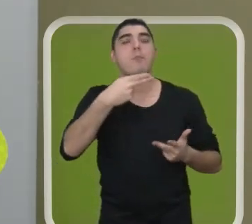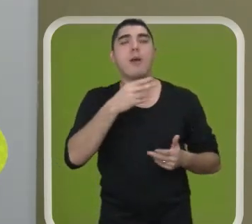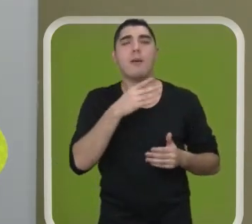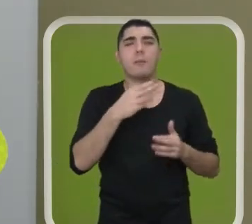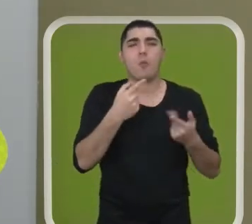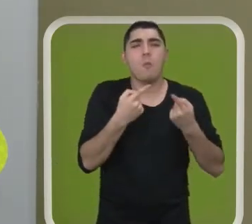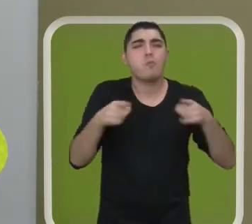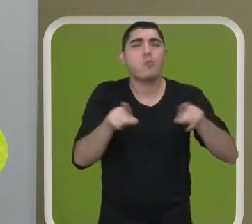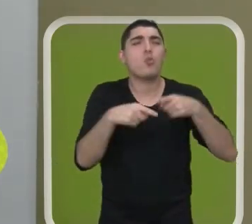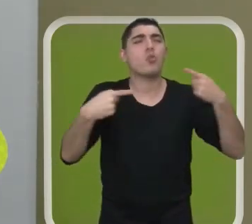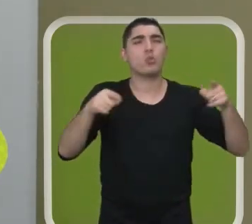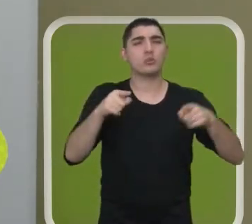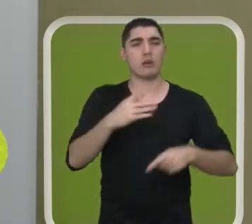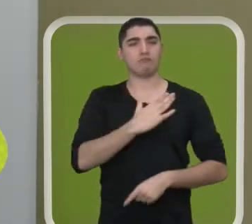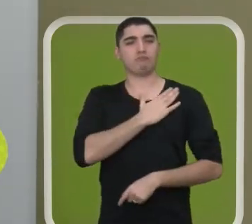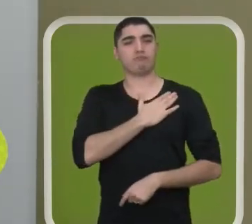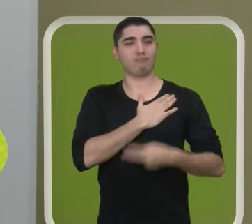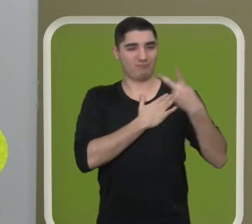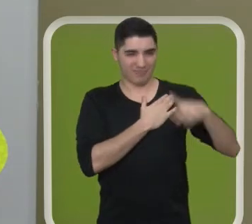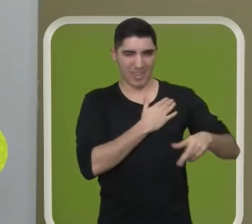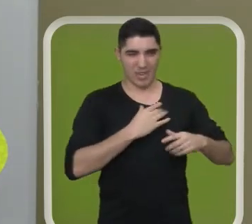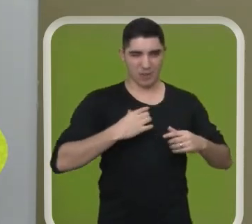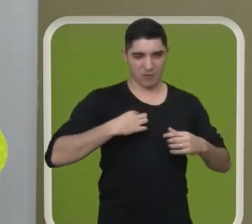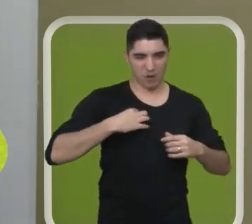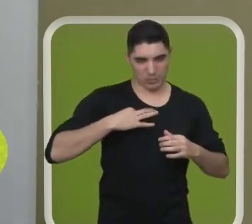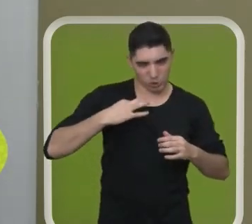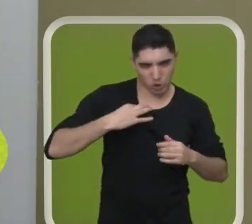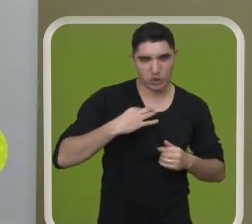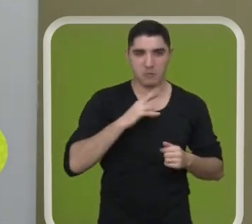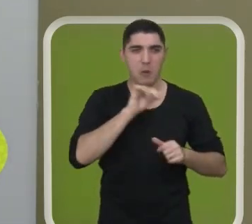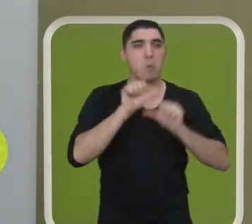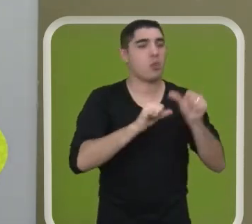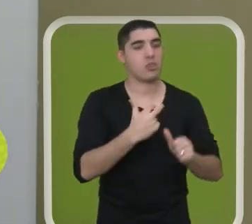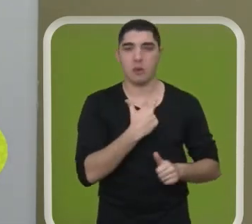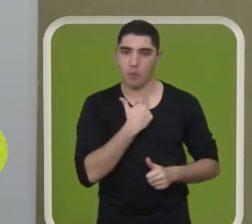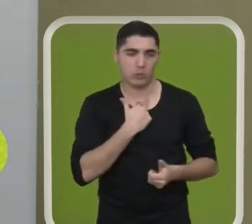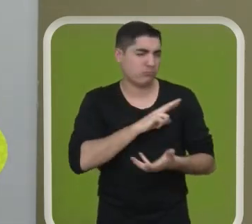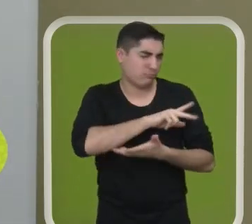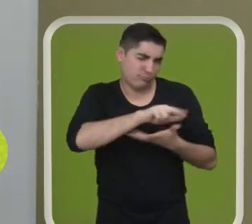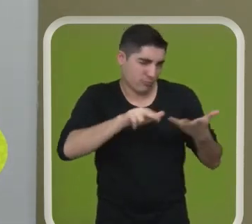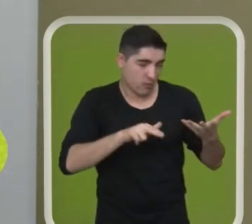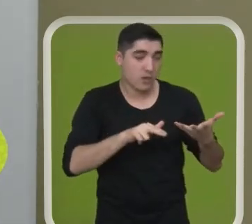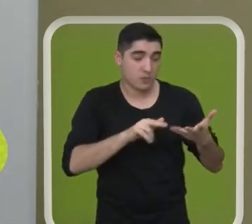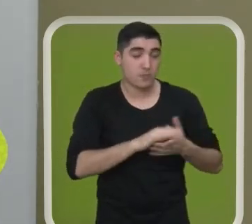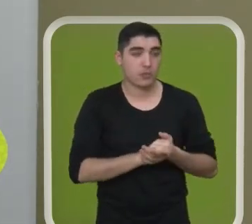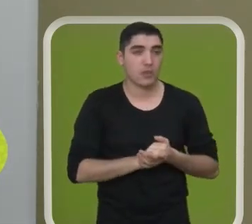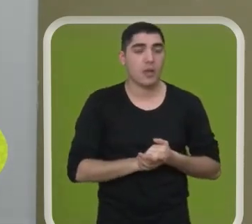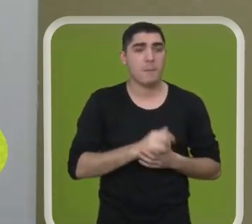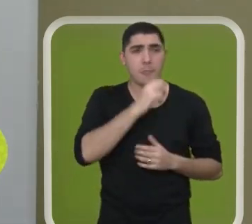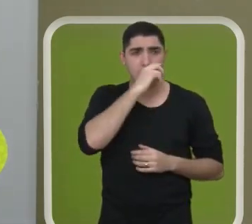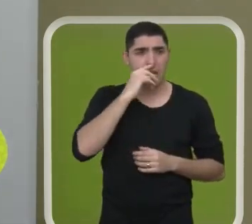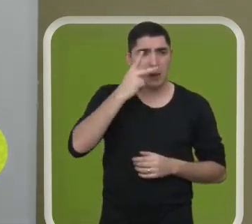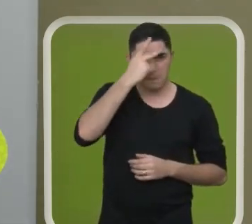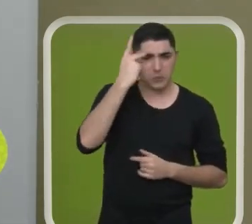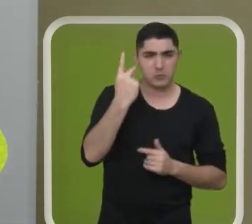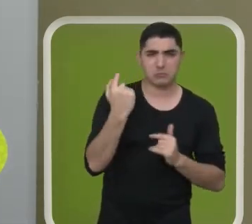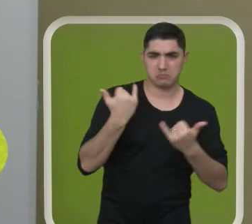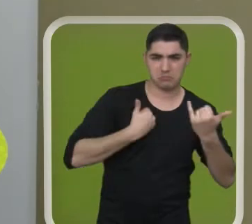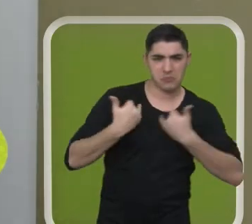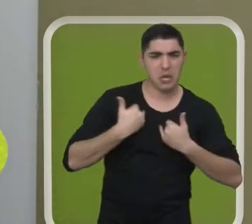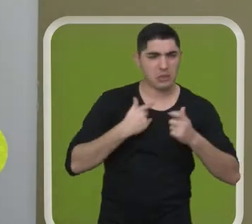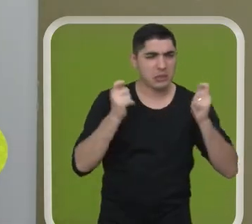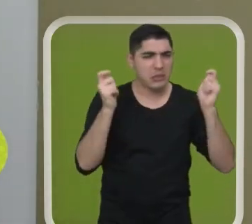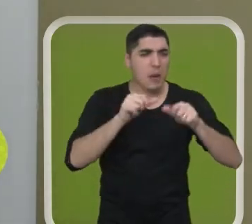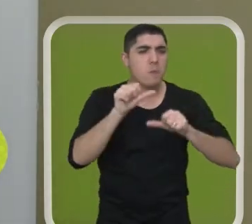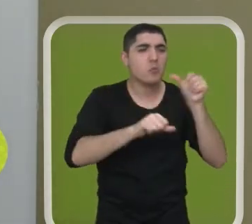fui perguntado outra vez, numa outra conversa com outras pessoas, mas pode mudar de local, né, mudar